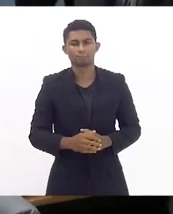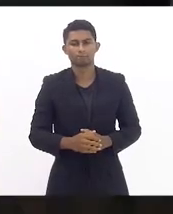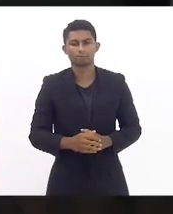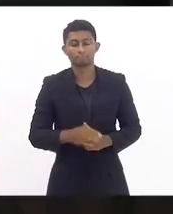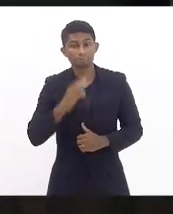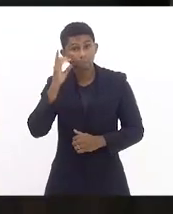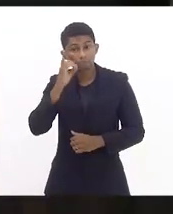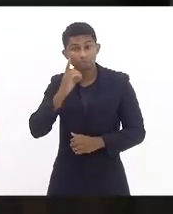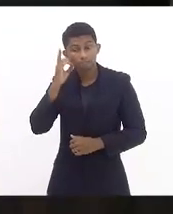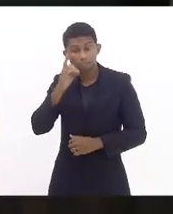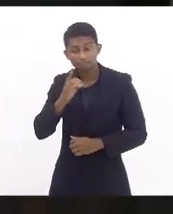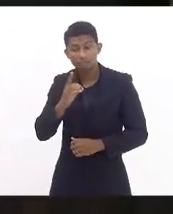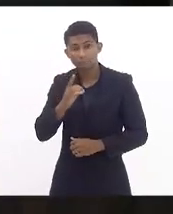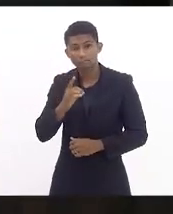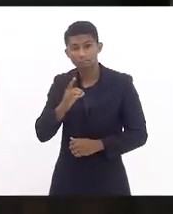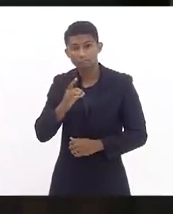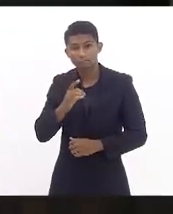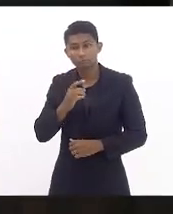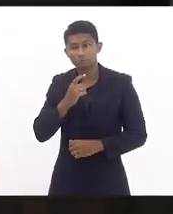Deputado